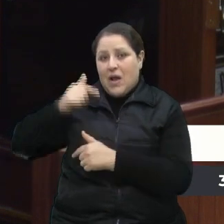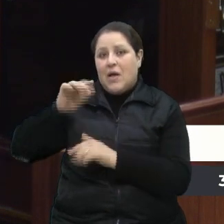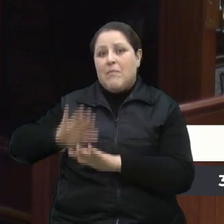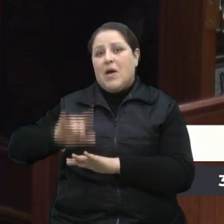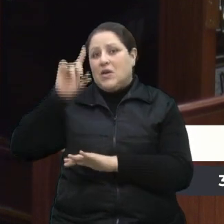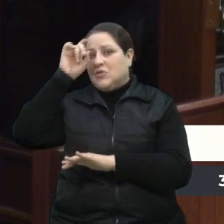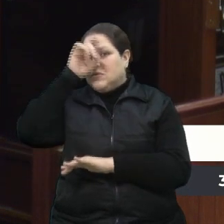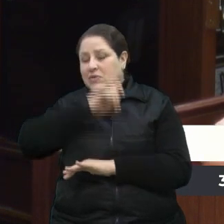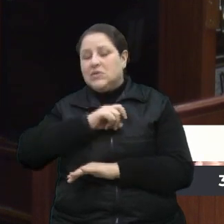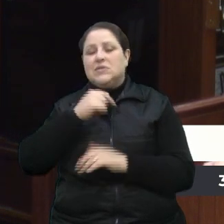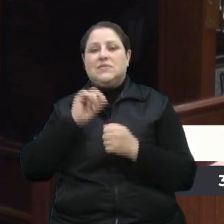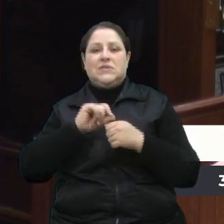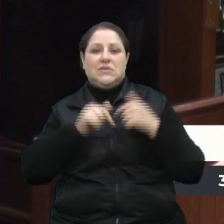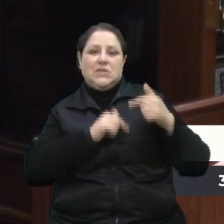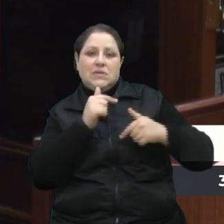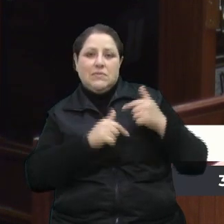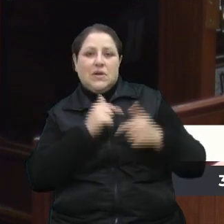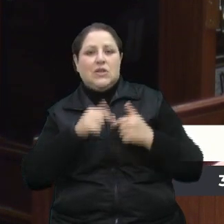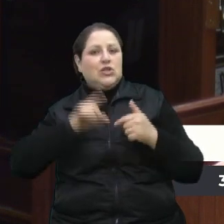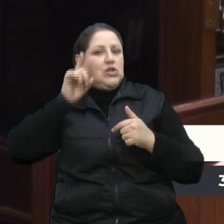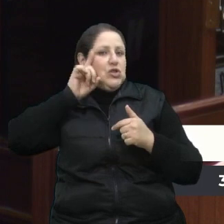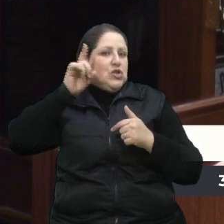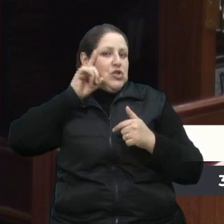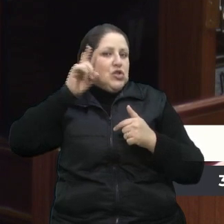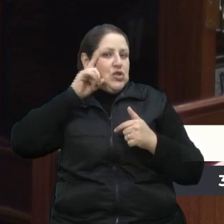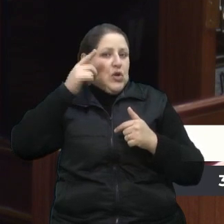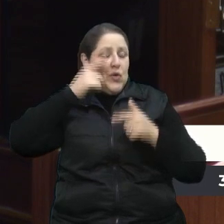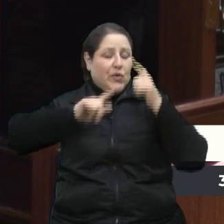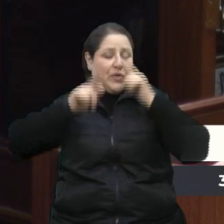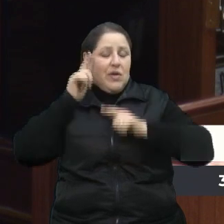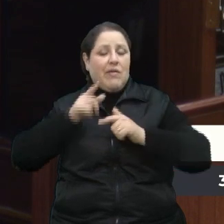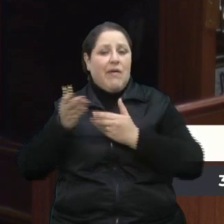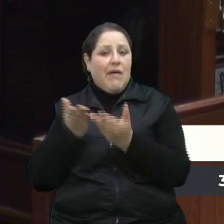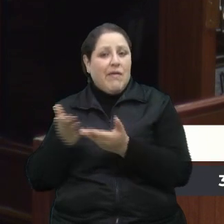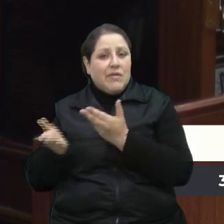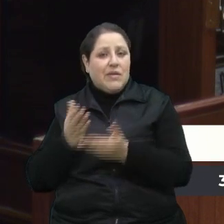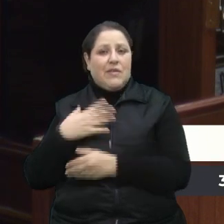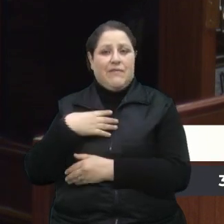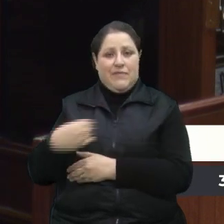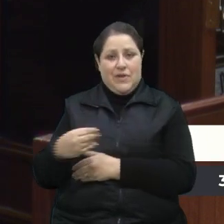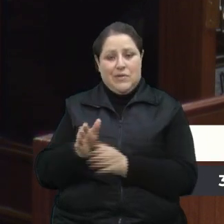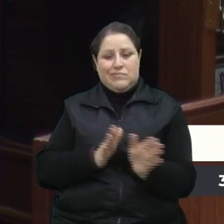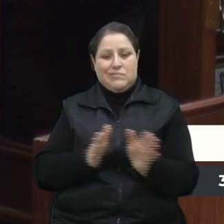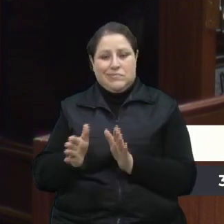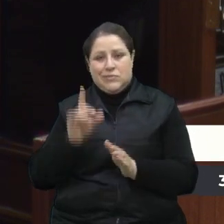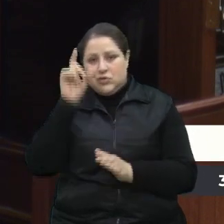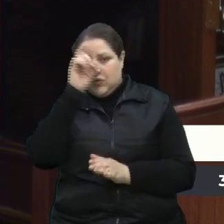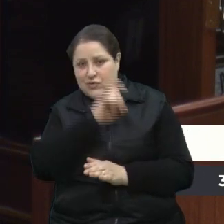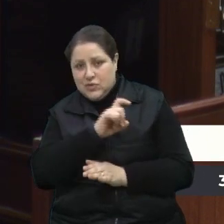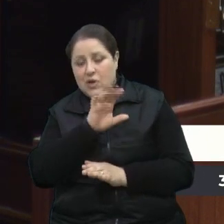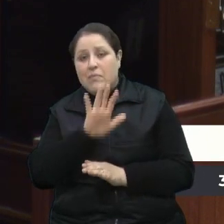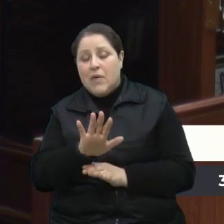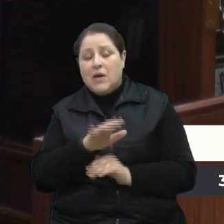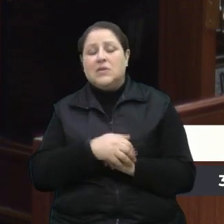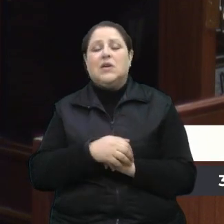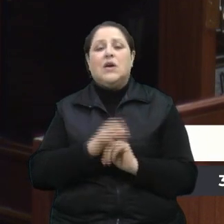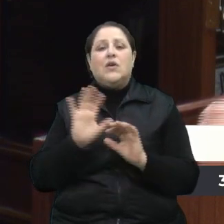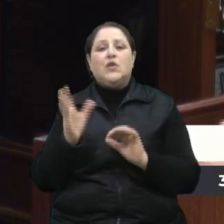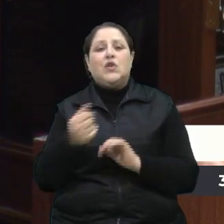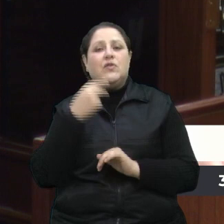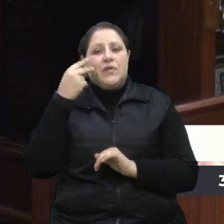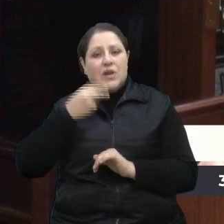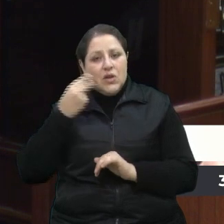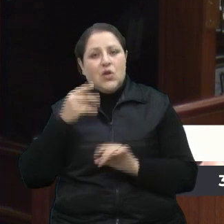desenvolver as suas atividades diárias e dar conta do Cuidado com os filhos nobres pares e comunidade